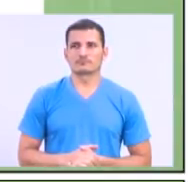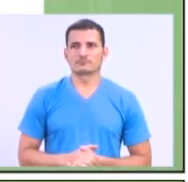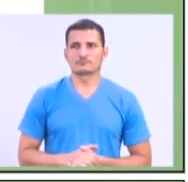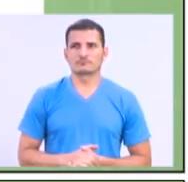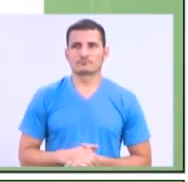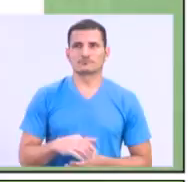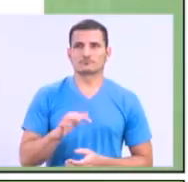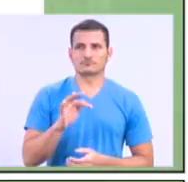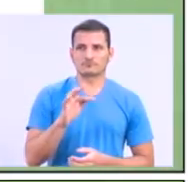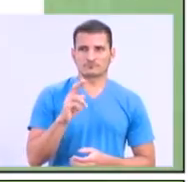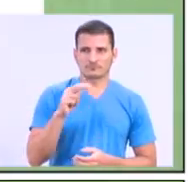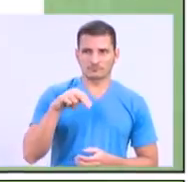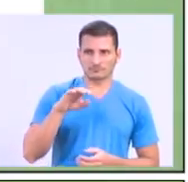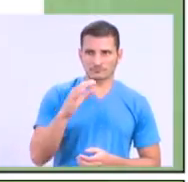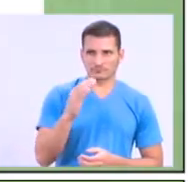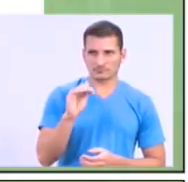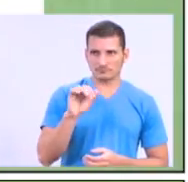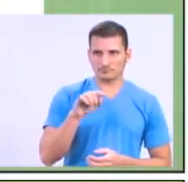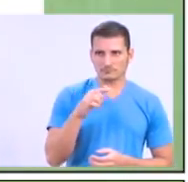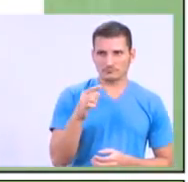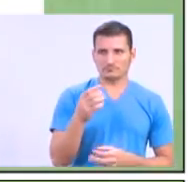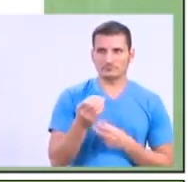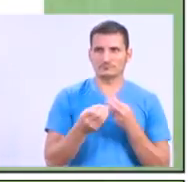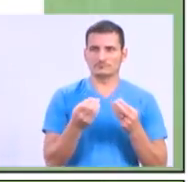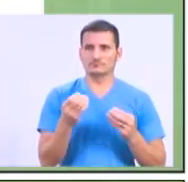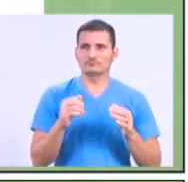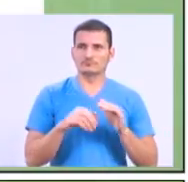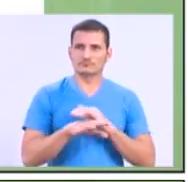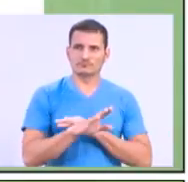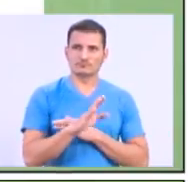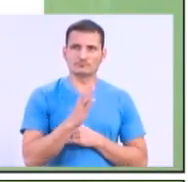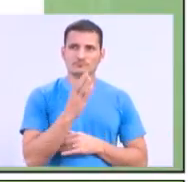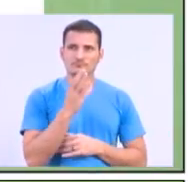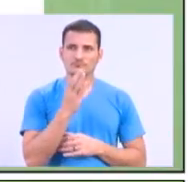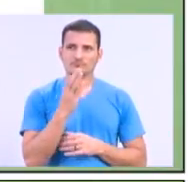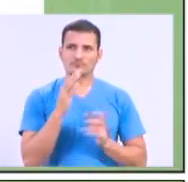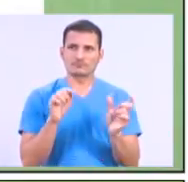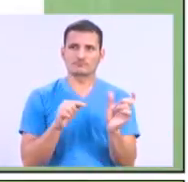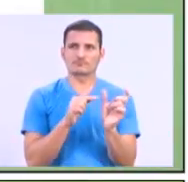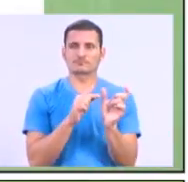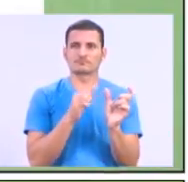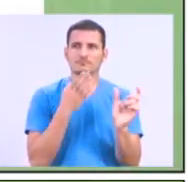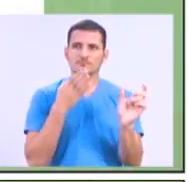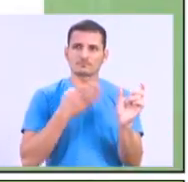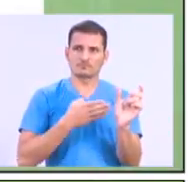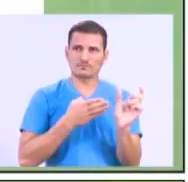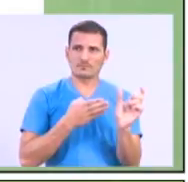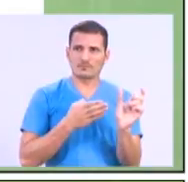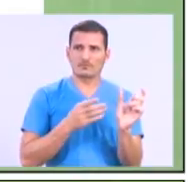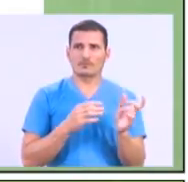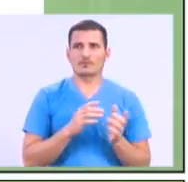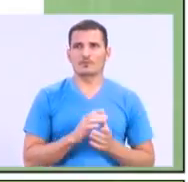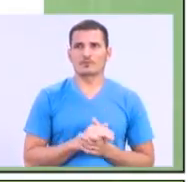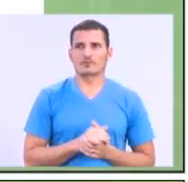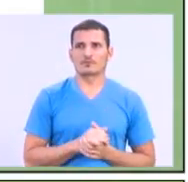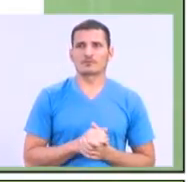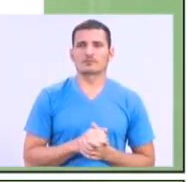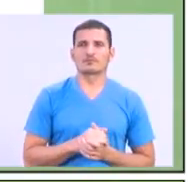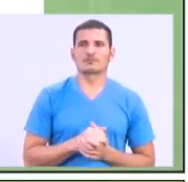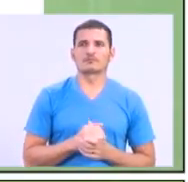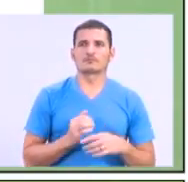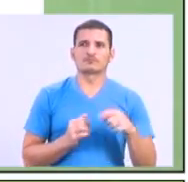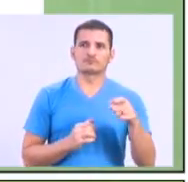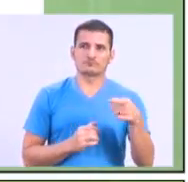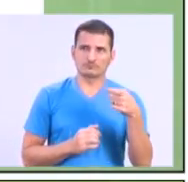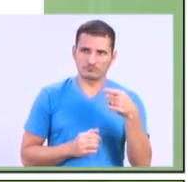e imprimi-las e armazená-las direto numa variável. Então, nós temos uma declaração de uma variável chamada x